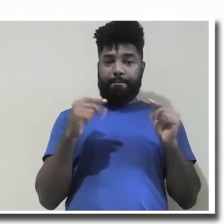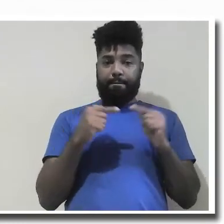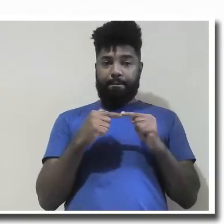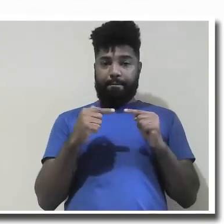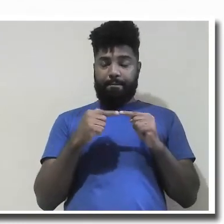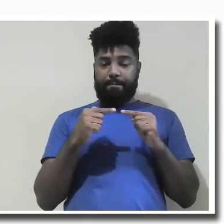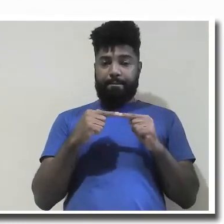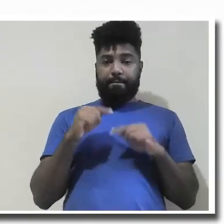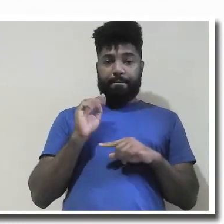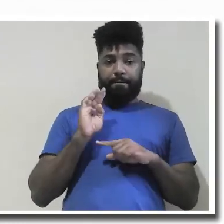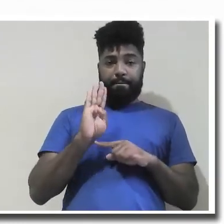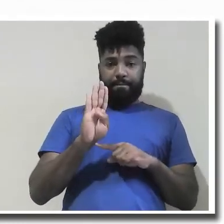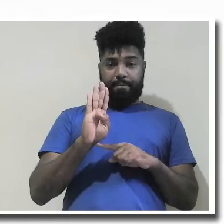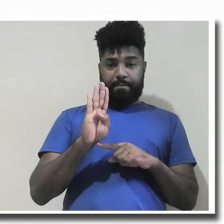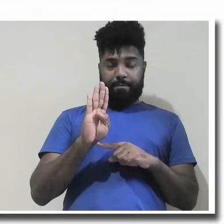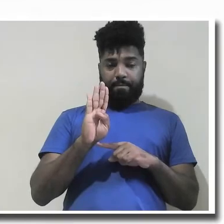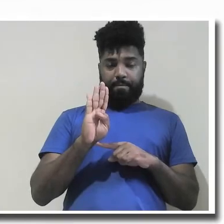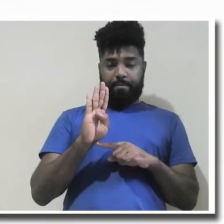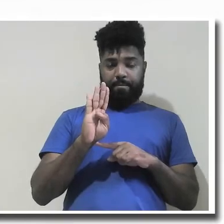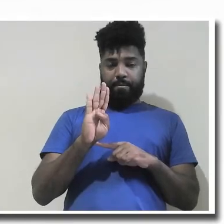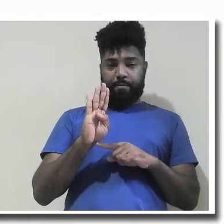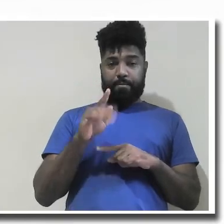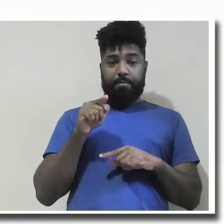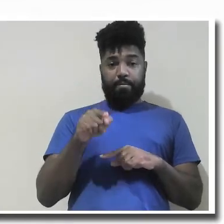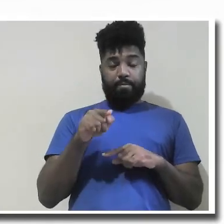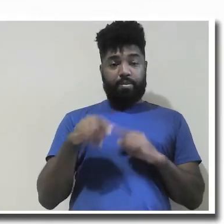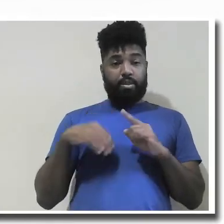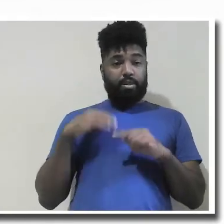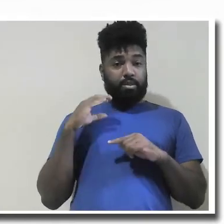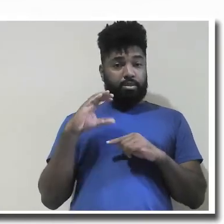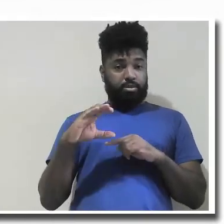valor B, se e somente se